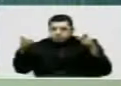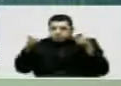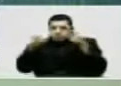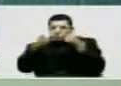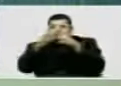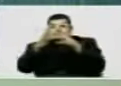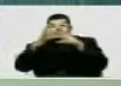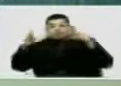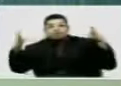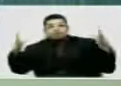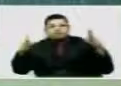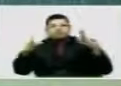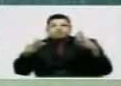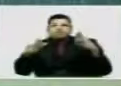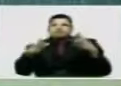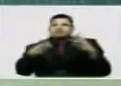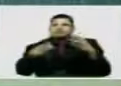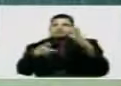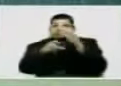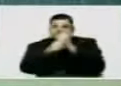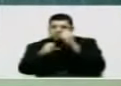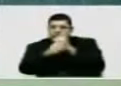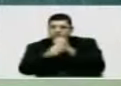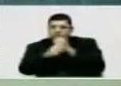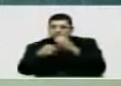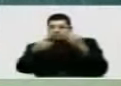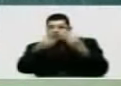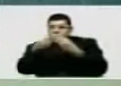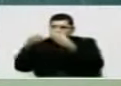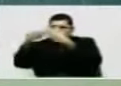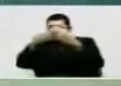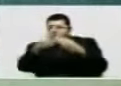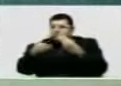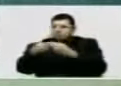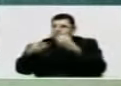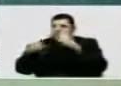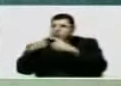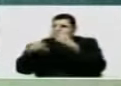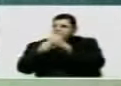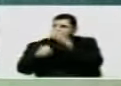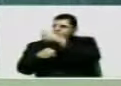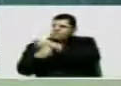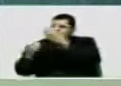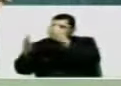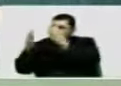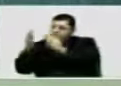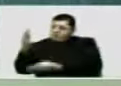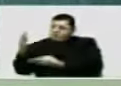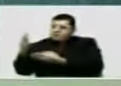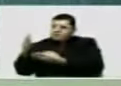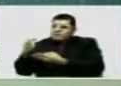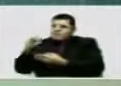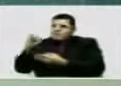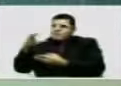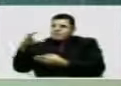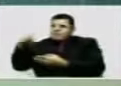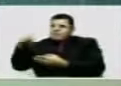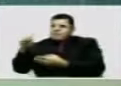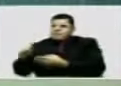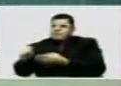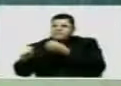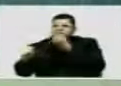redução drástica do orçamento dos municípios por conta da queda de arrecadação de